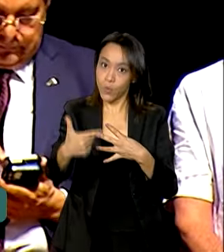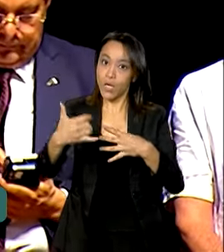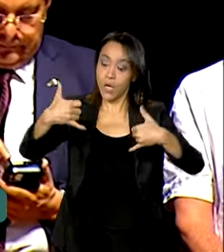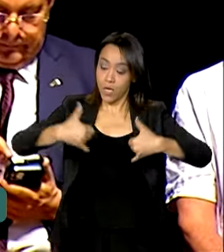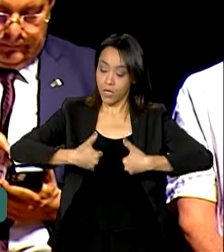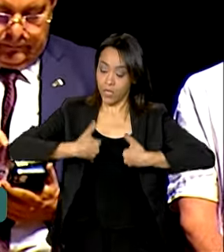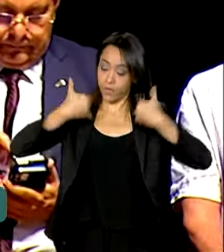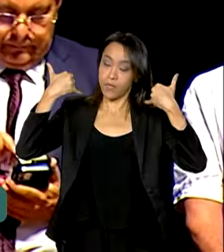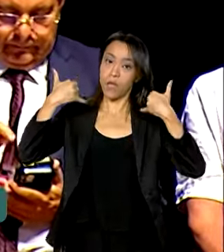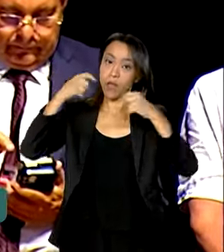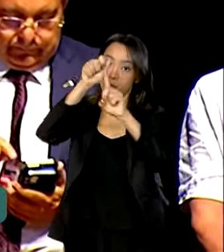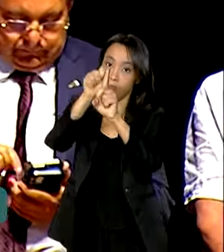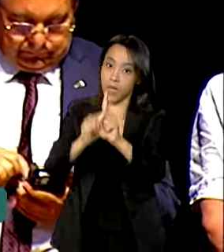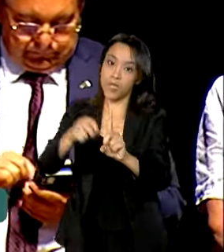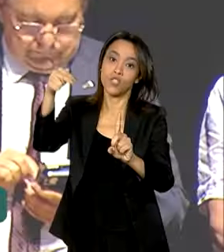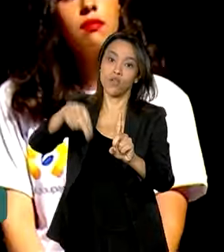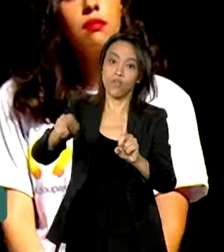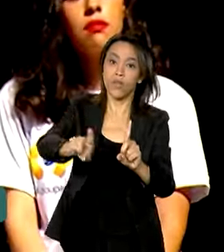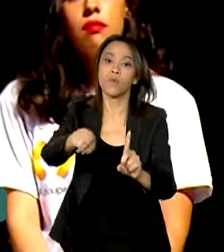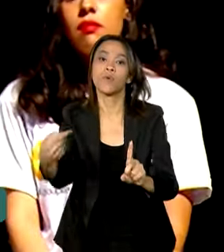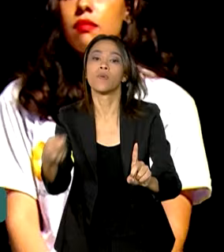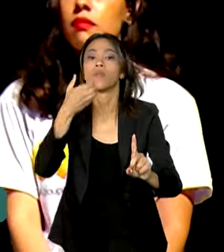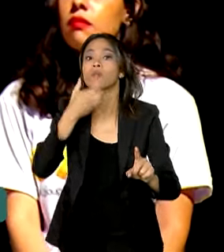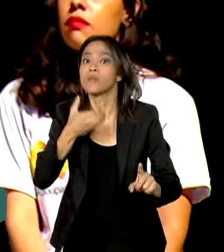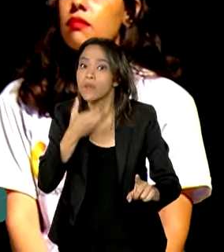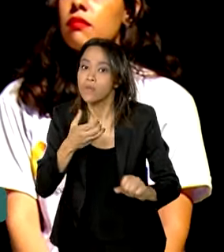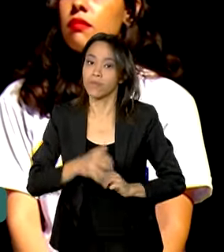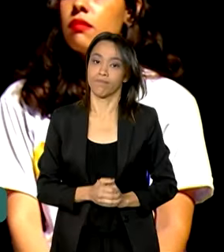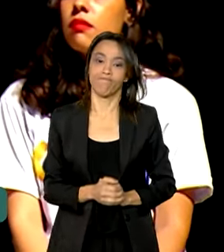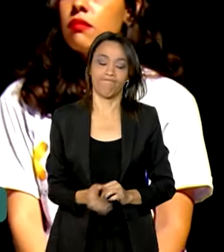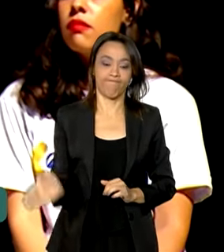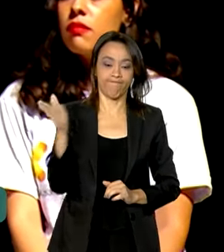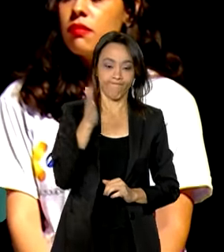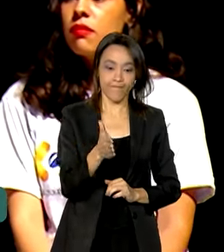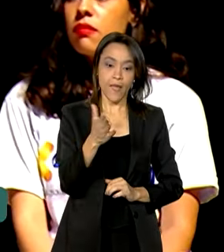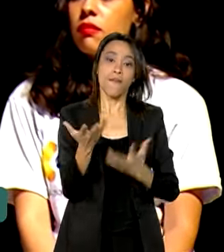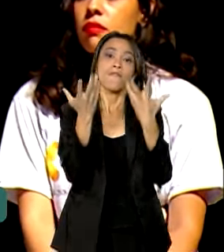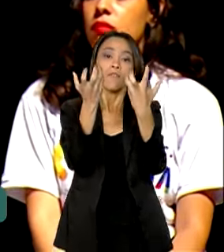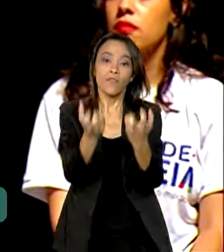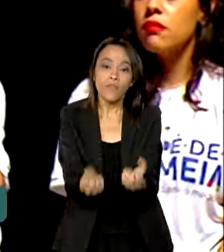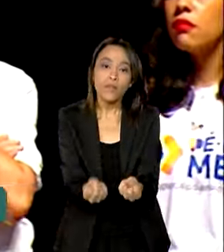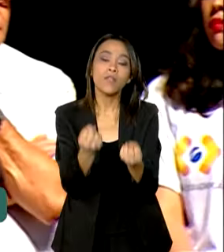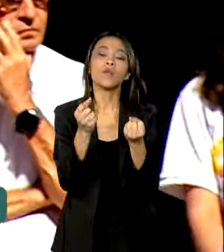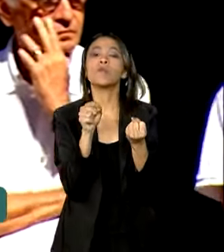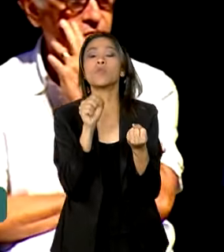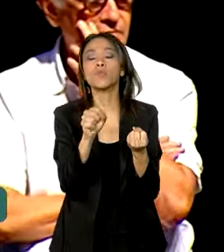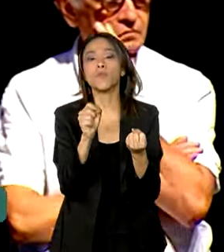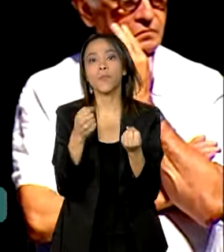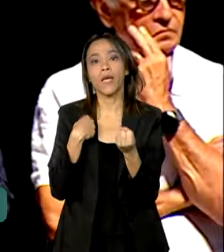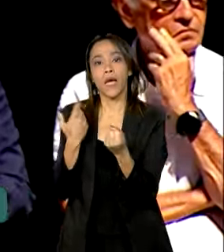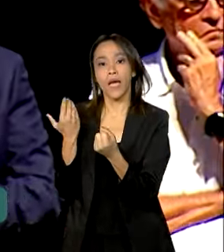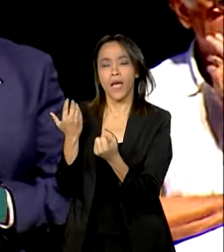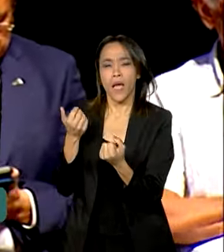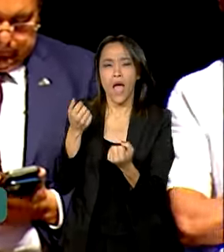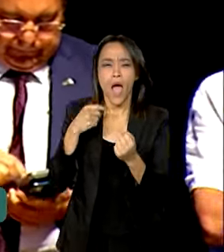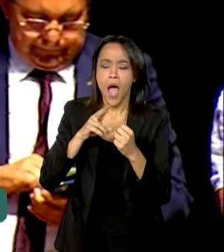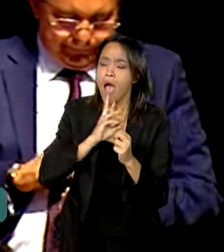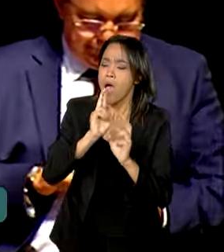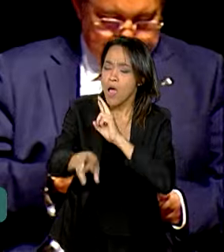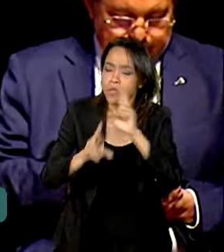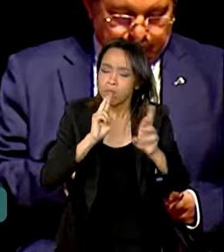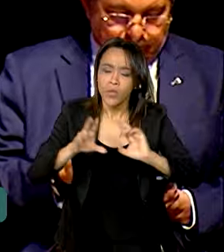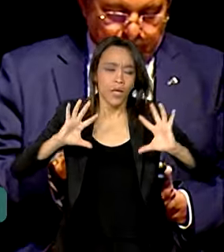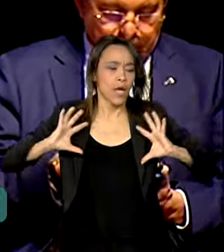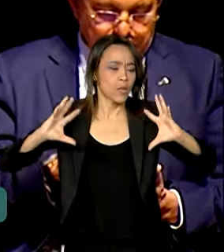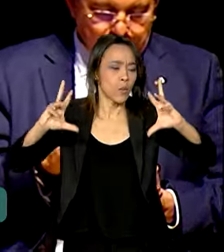aniversariou em novembro e dezembro. Nós vamos ampliar e vamos atender todos do Cade Único aqui na Paraíba e no